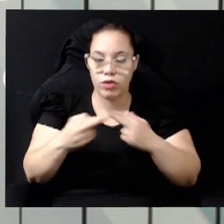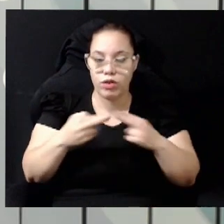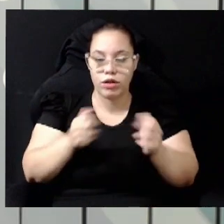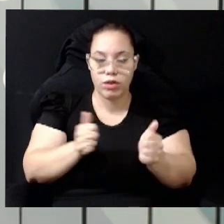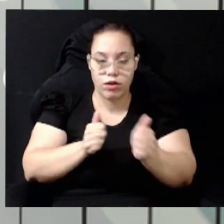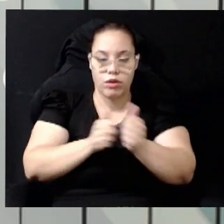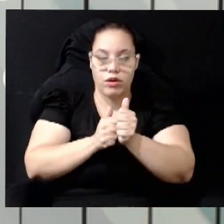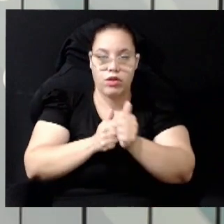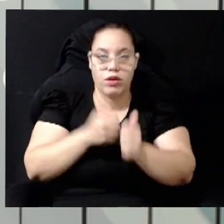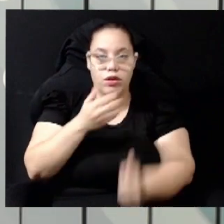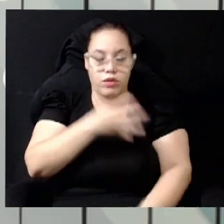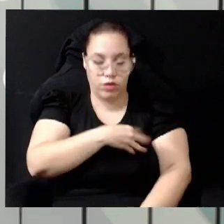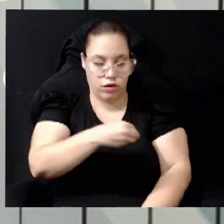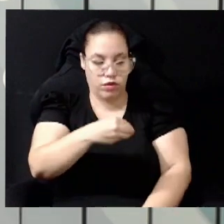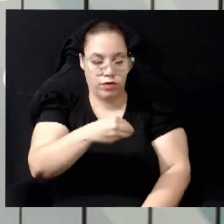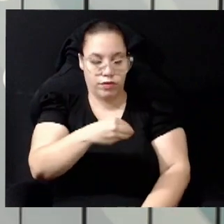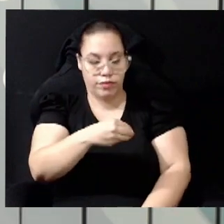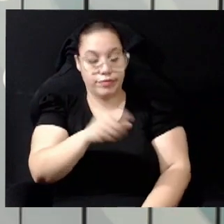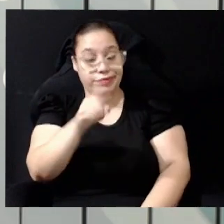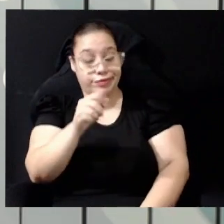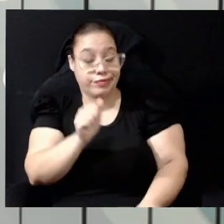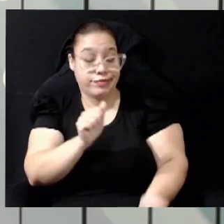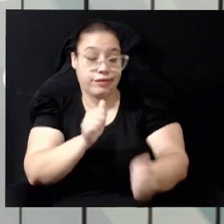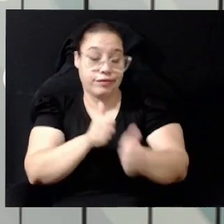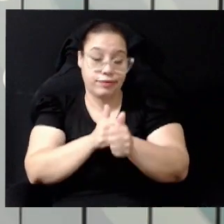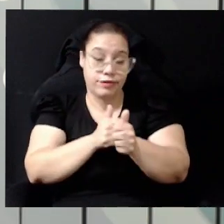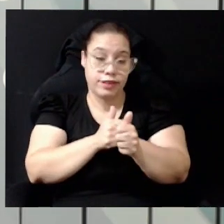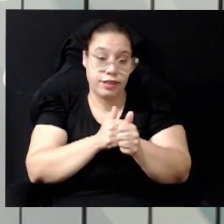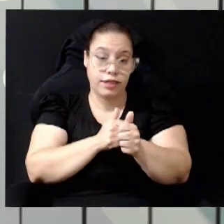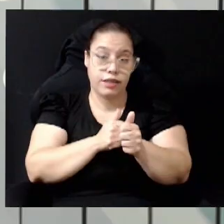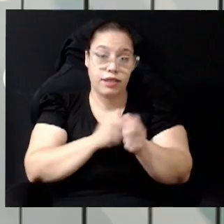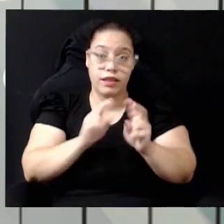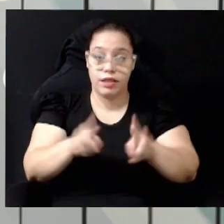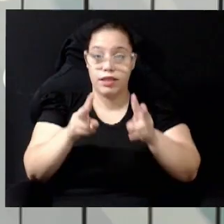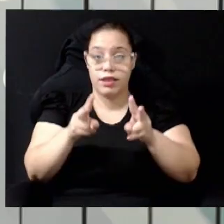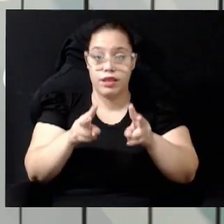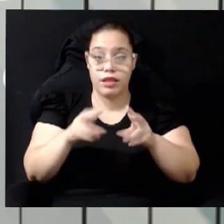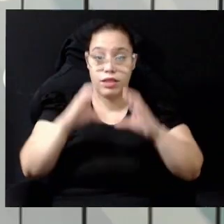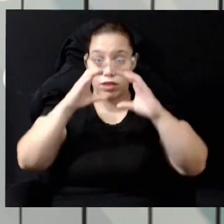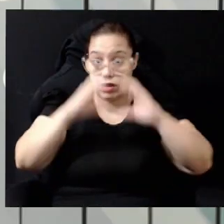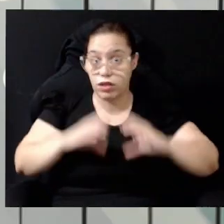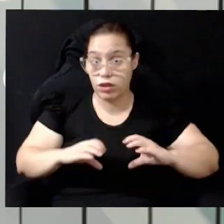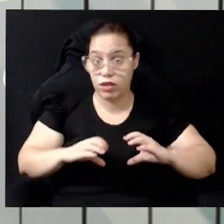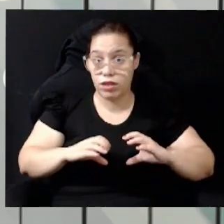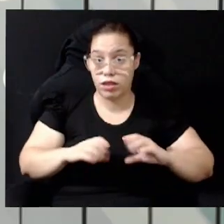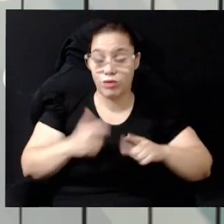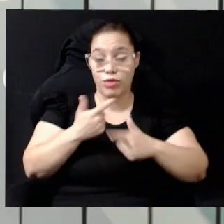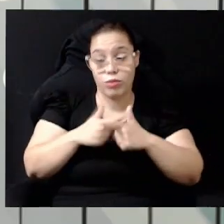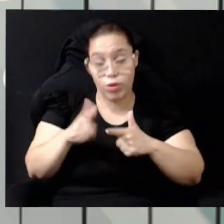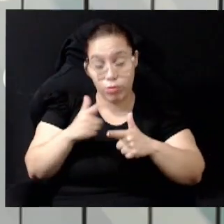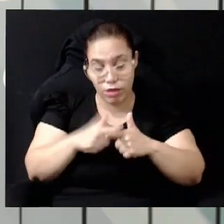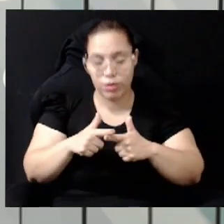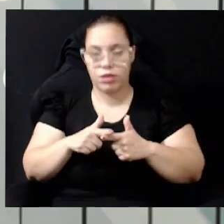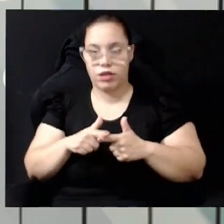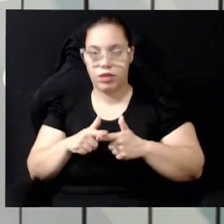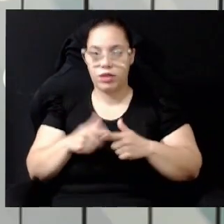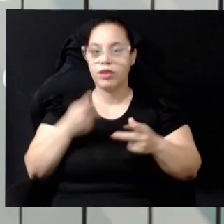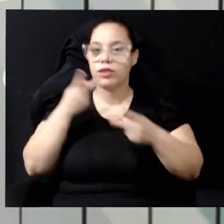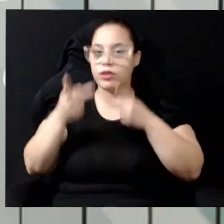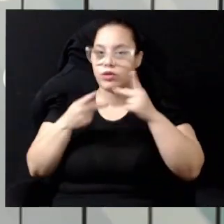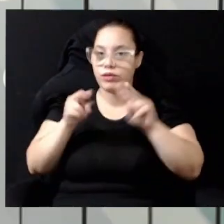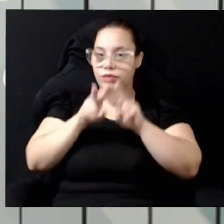filhos e isso ajuda a reduzir a frequência de comportamentos problemáticos. Quem vai falar sobre esse assunto